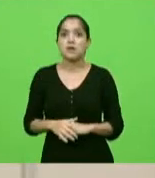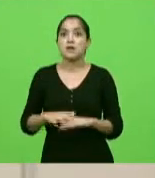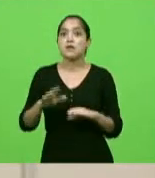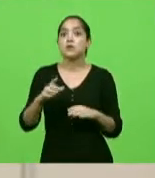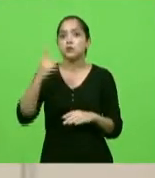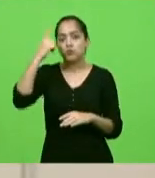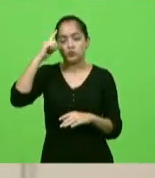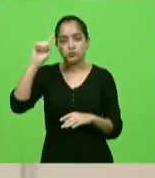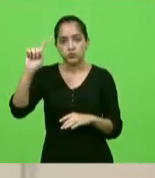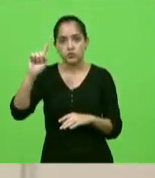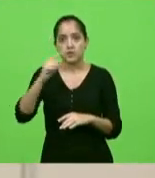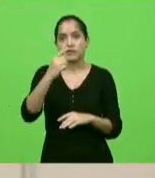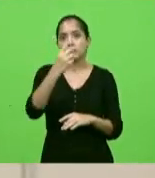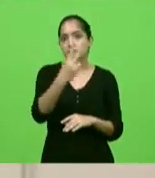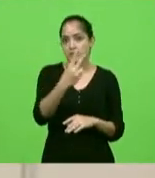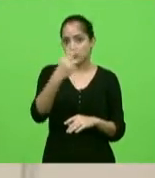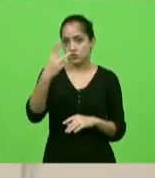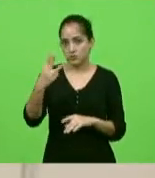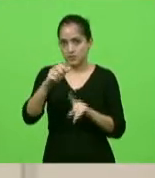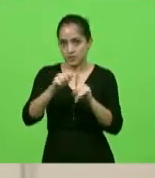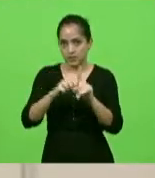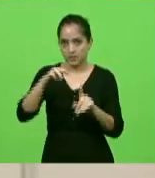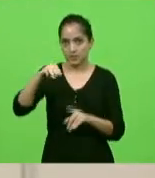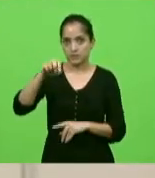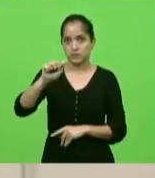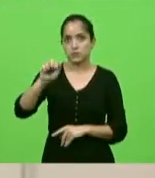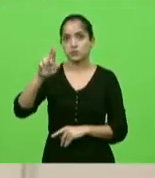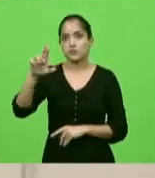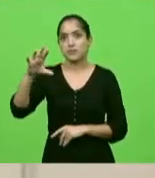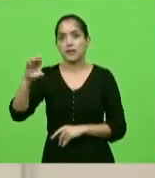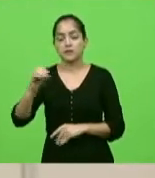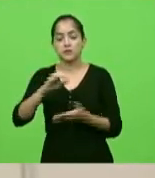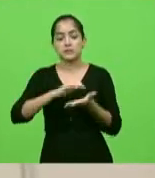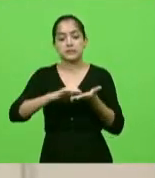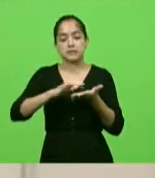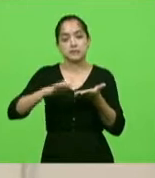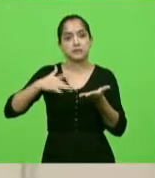anterior, 23 de março, a Secretaria de Saúde